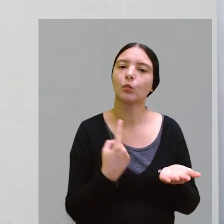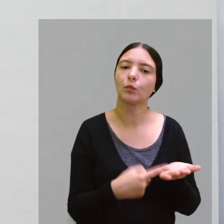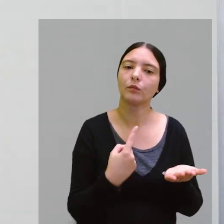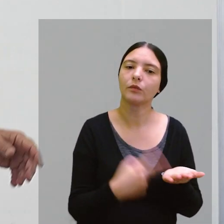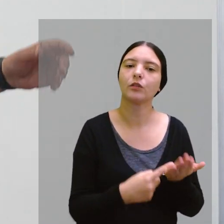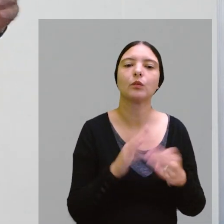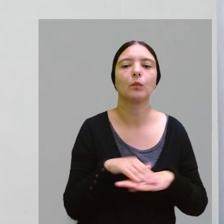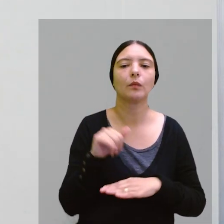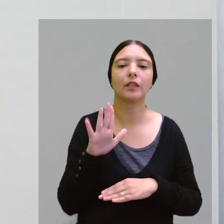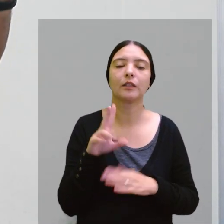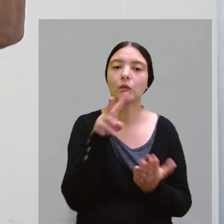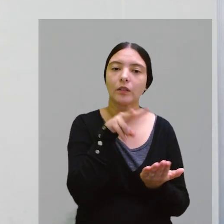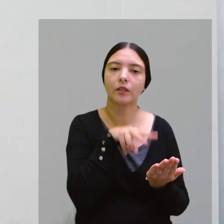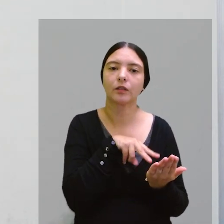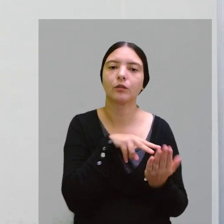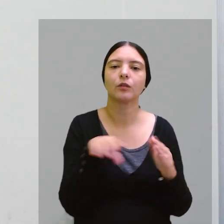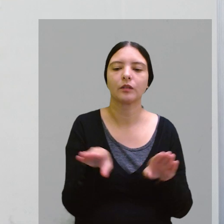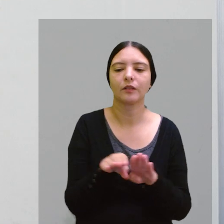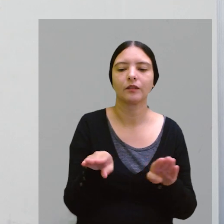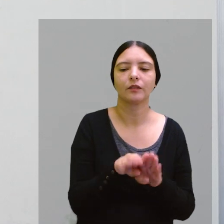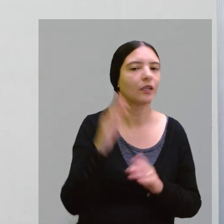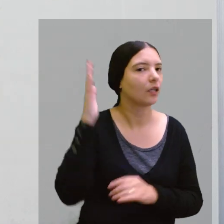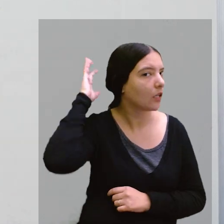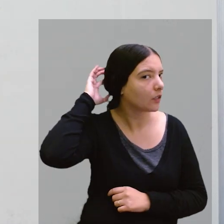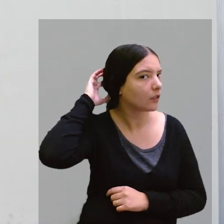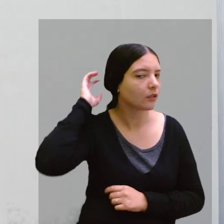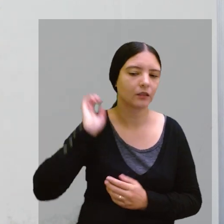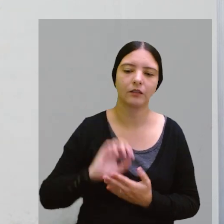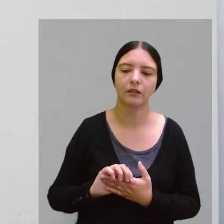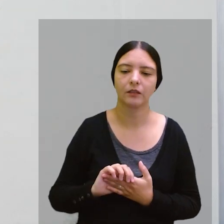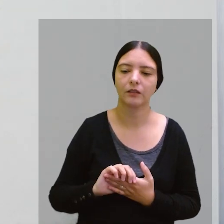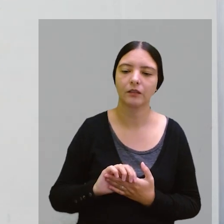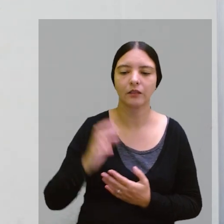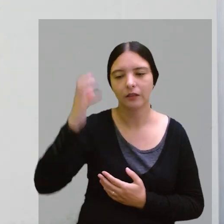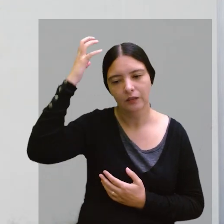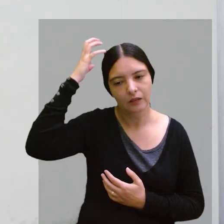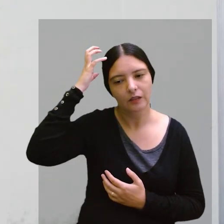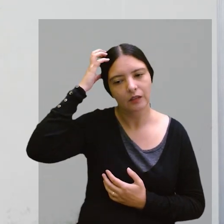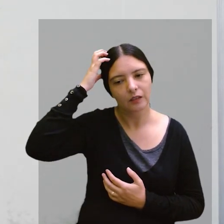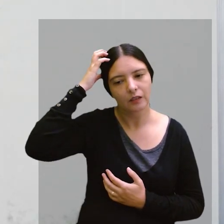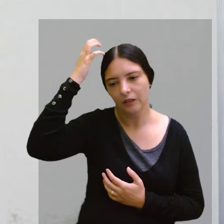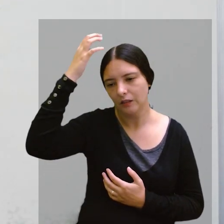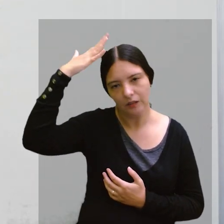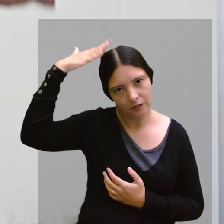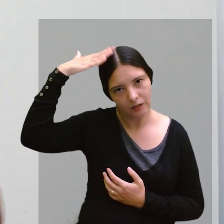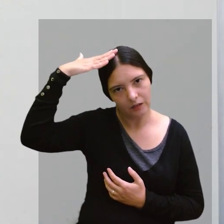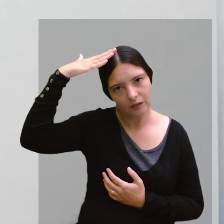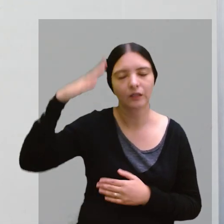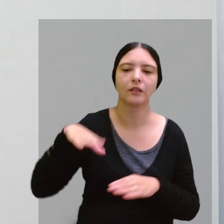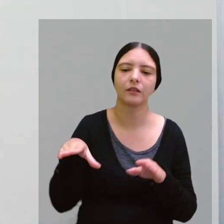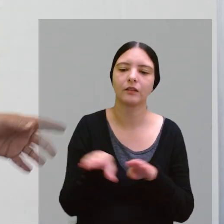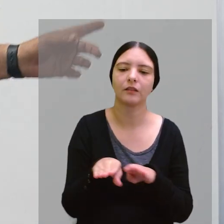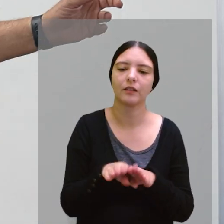a leitura, que são aqui atrás, aqui no lobos temporais e no